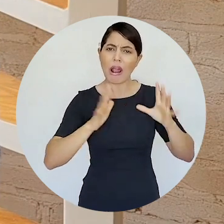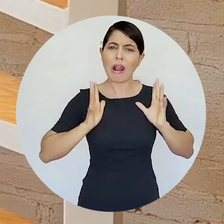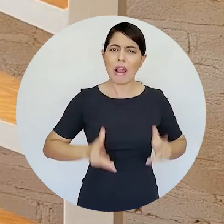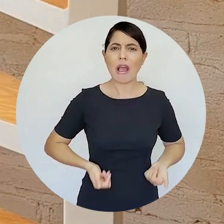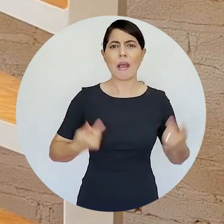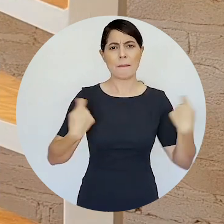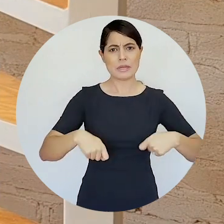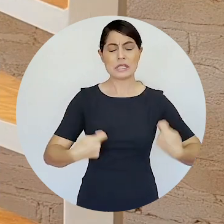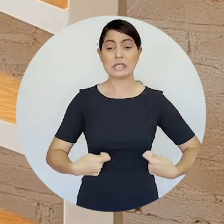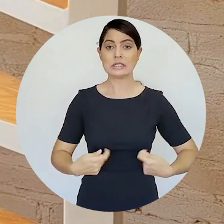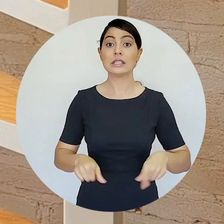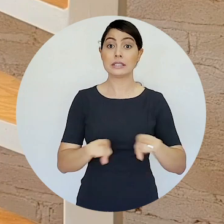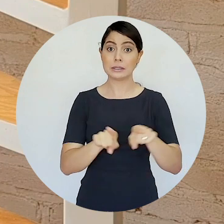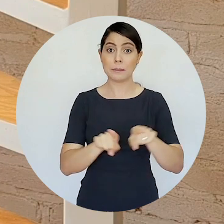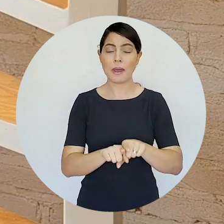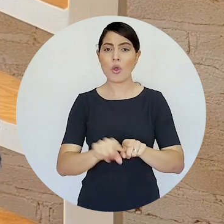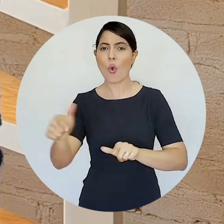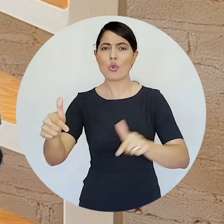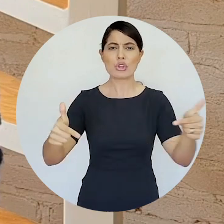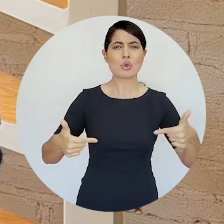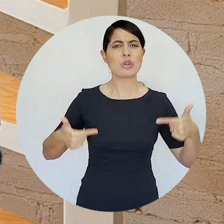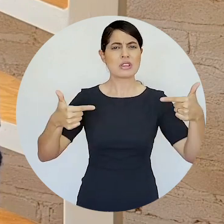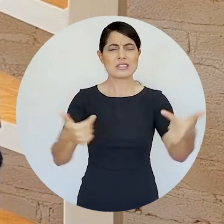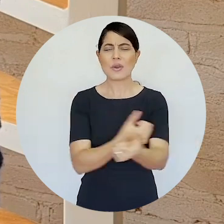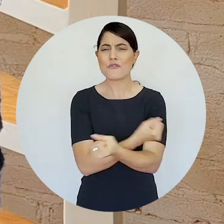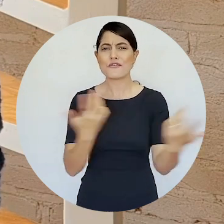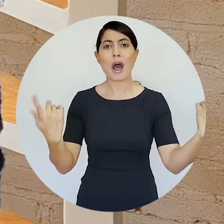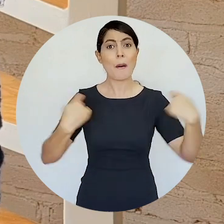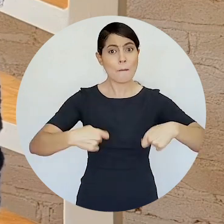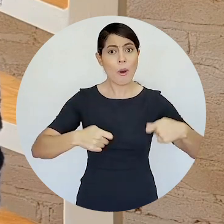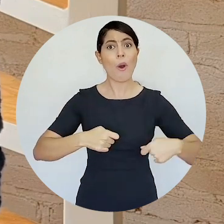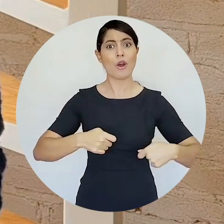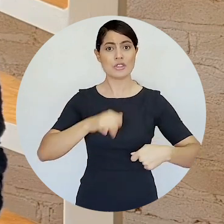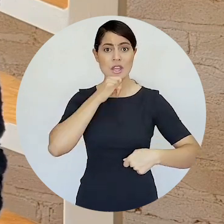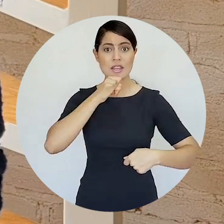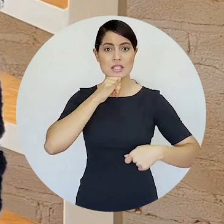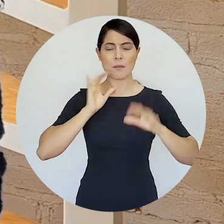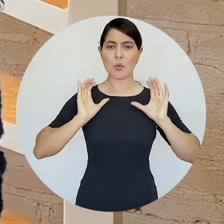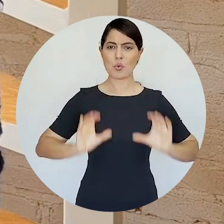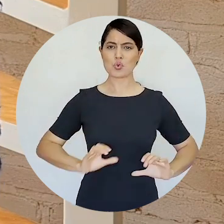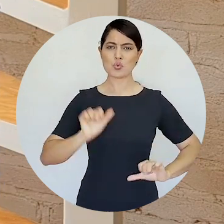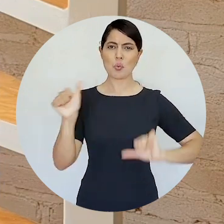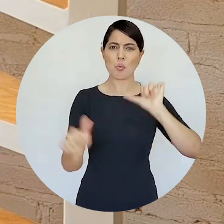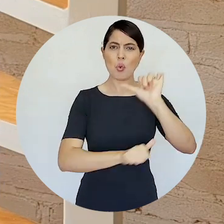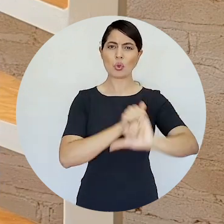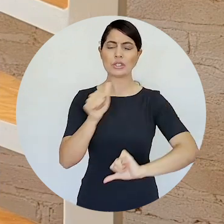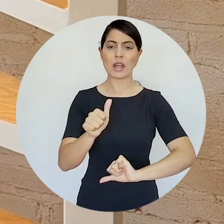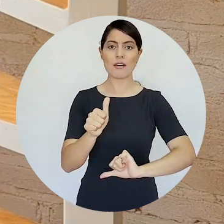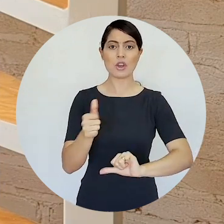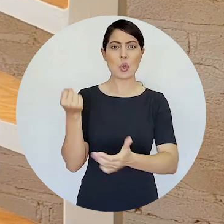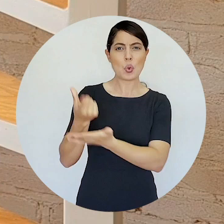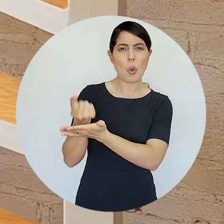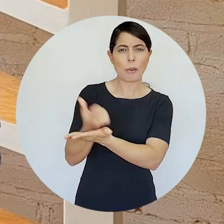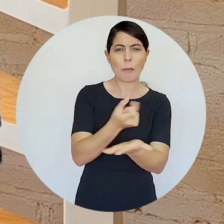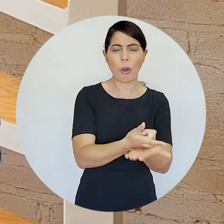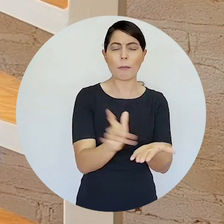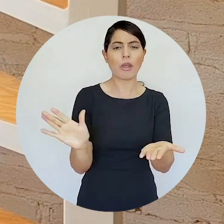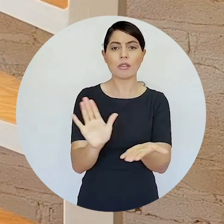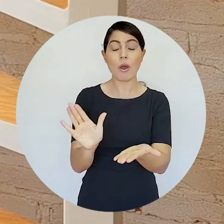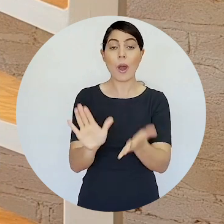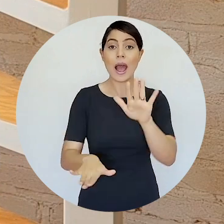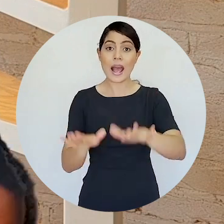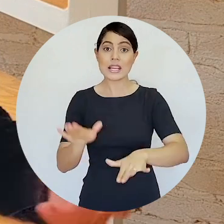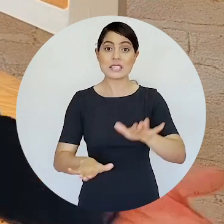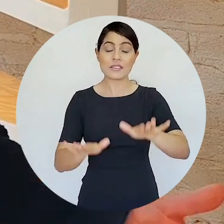né? Procure um combustível mais limpo. A gente pode fazer um monte de coisas, a gente pode mudar os nossos hábitos de consumo, a gente